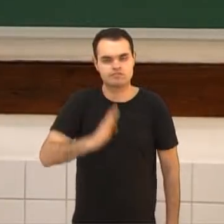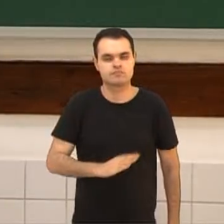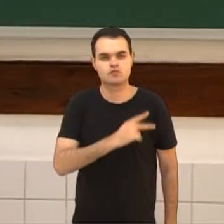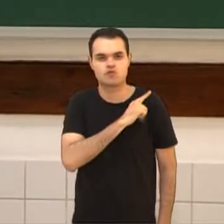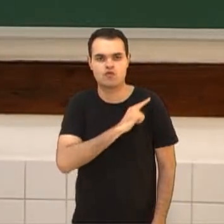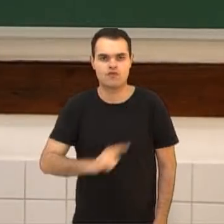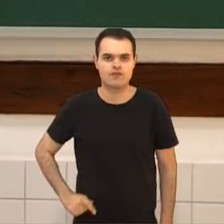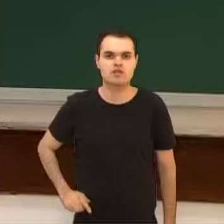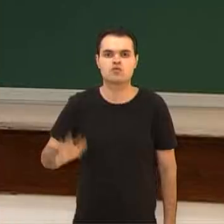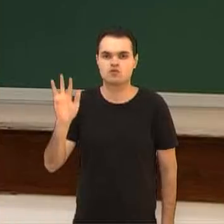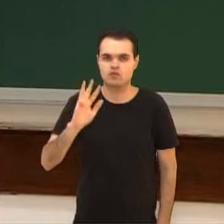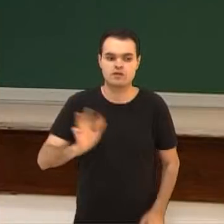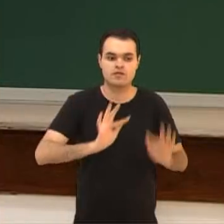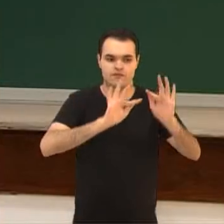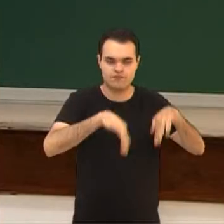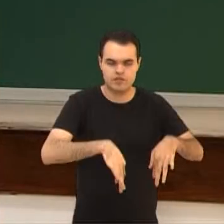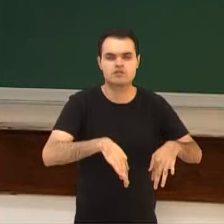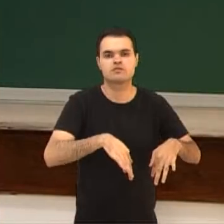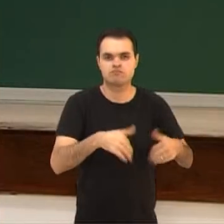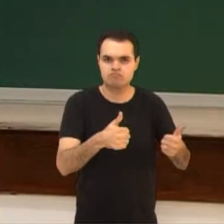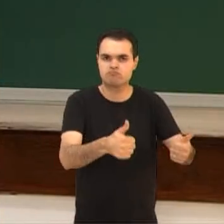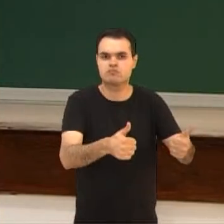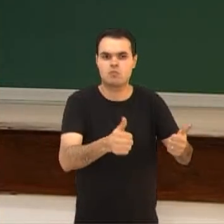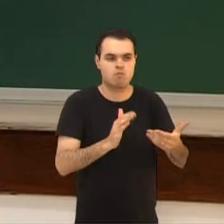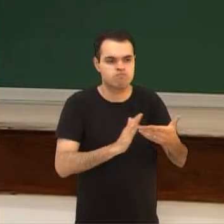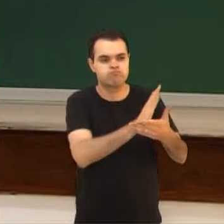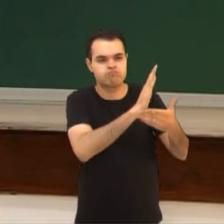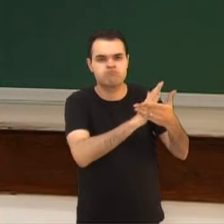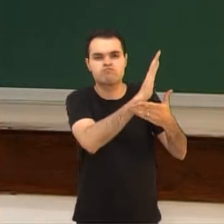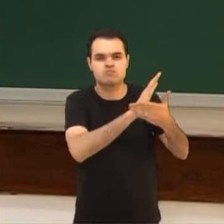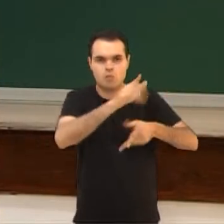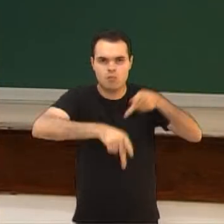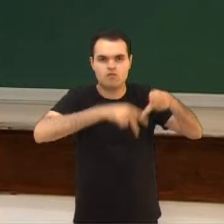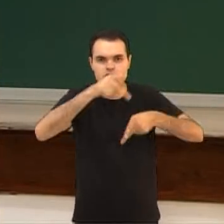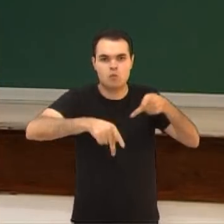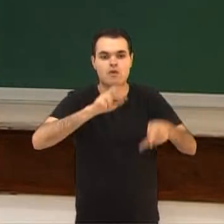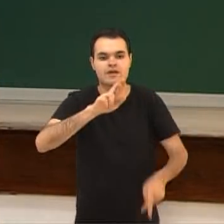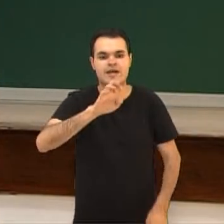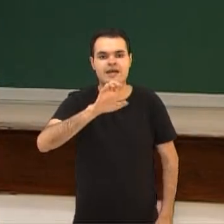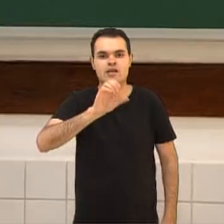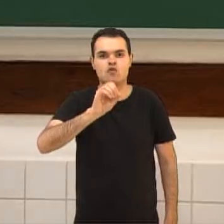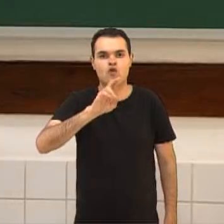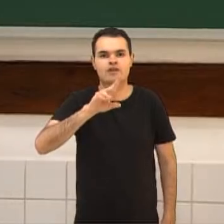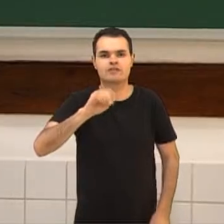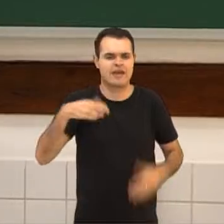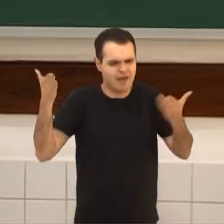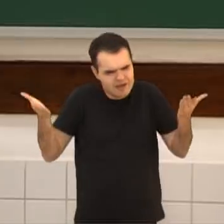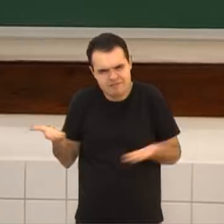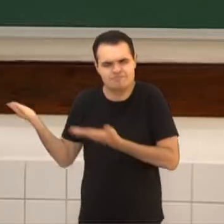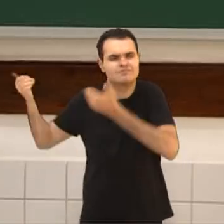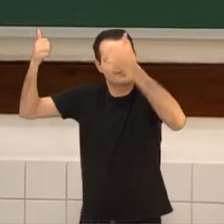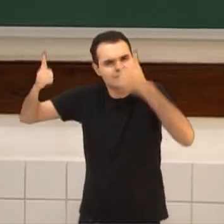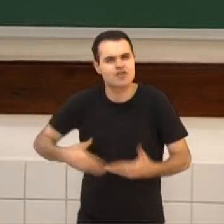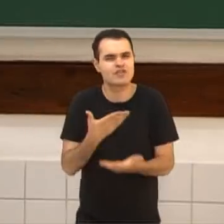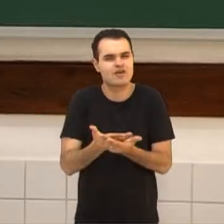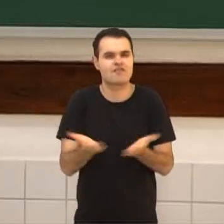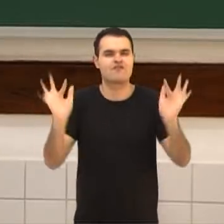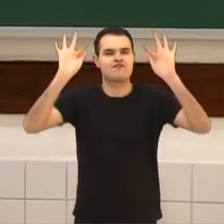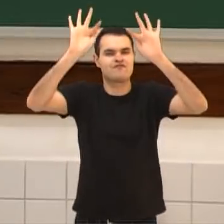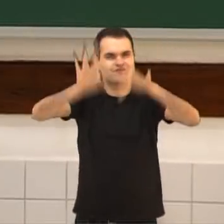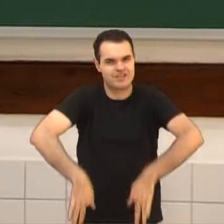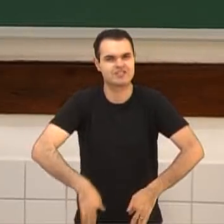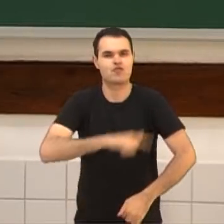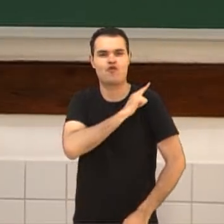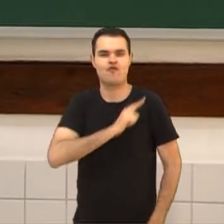governo Lula terminou seu mandato aí com aprovação popular recorde. Foi isso que nós vimos na aula de hoje para